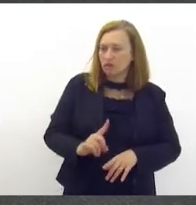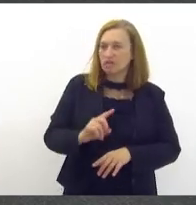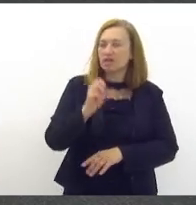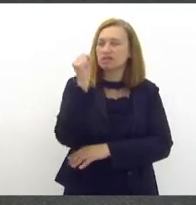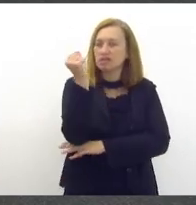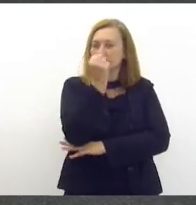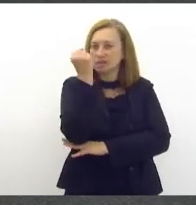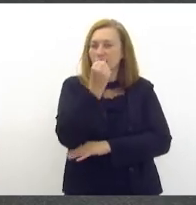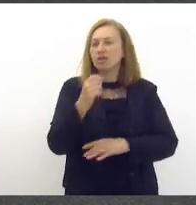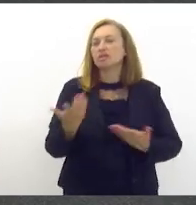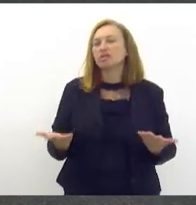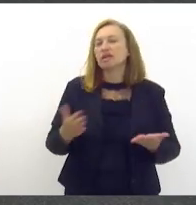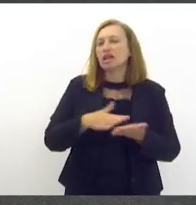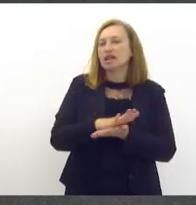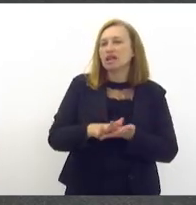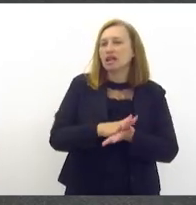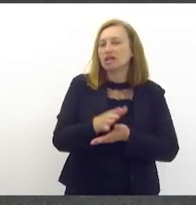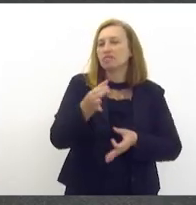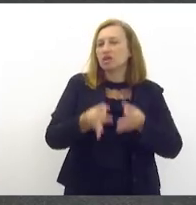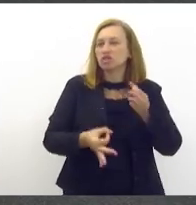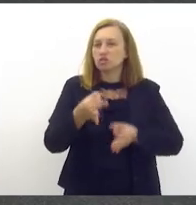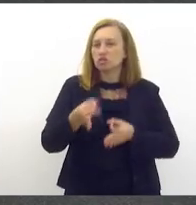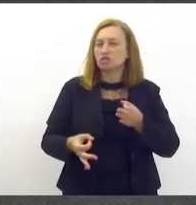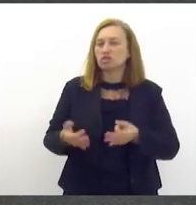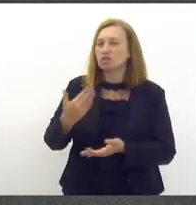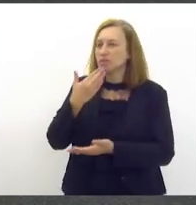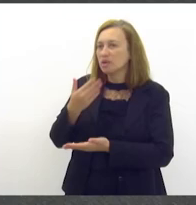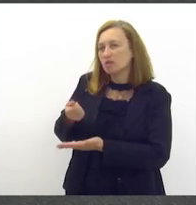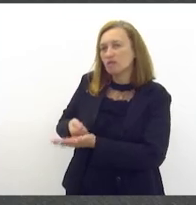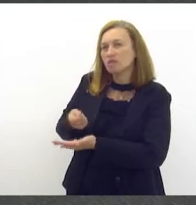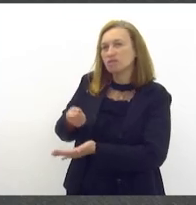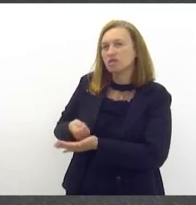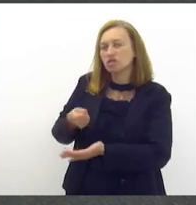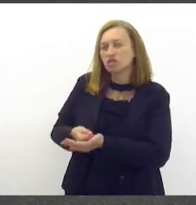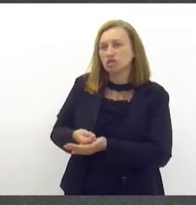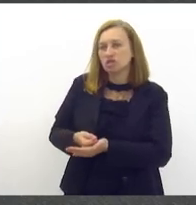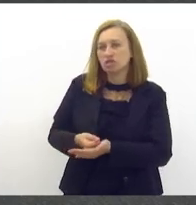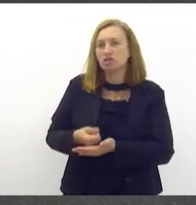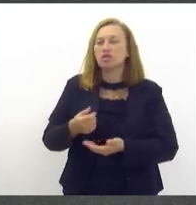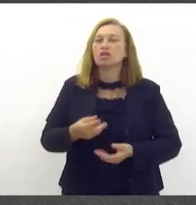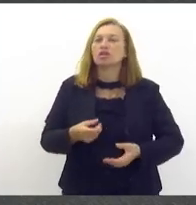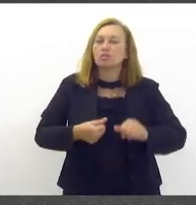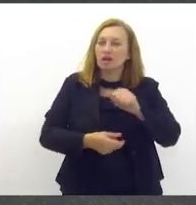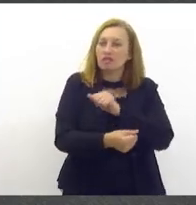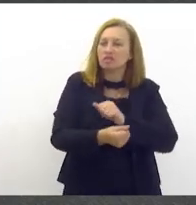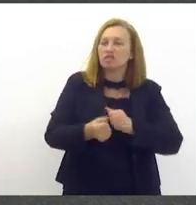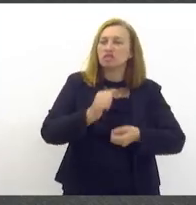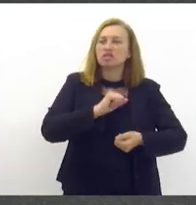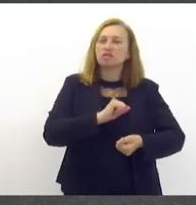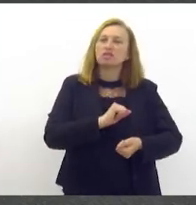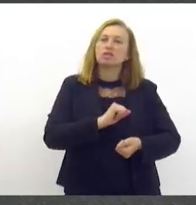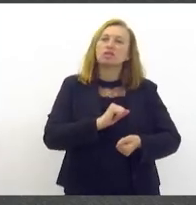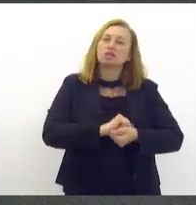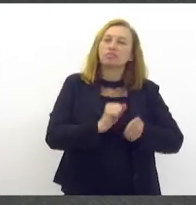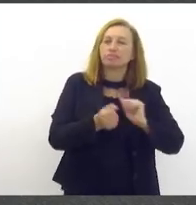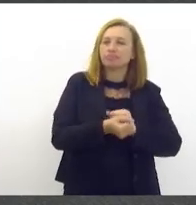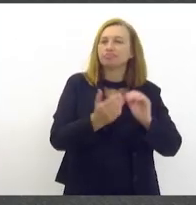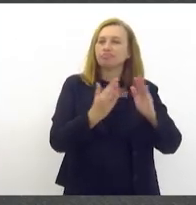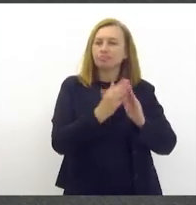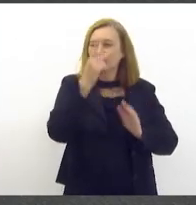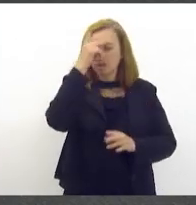que nós permitirmos e exigirmos do poder público que invista na adaptação de moradias para pessoas